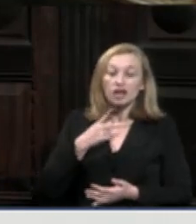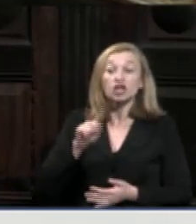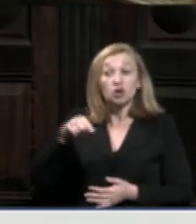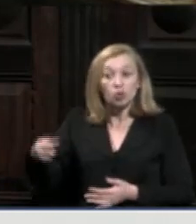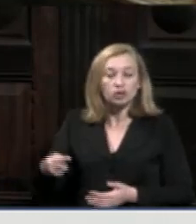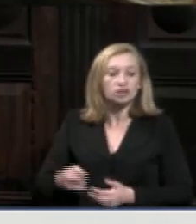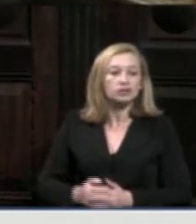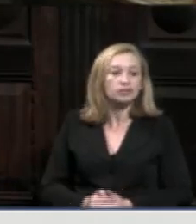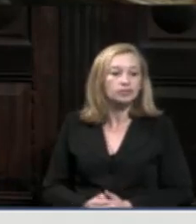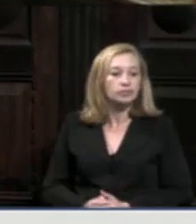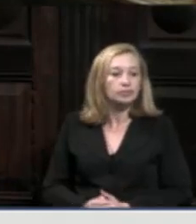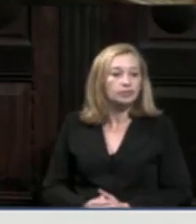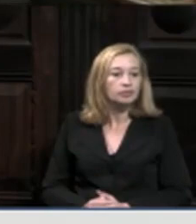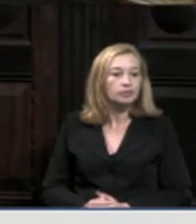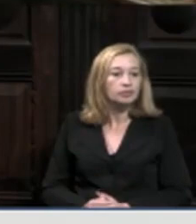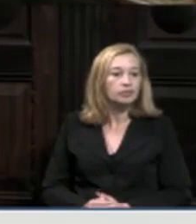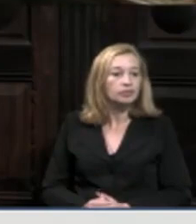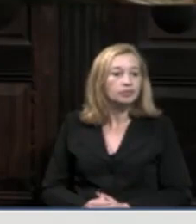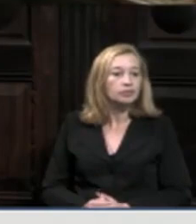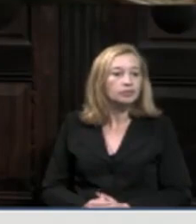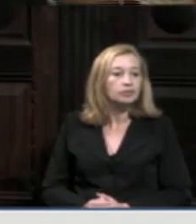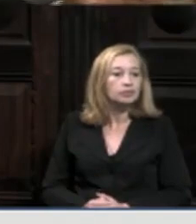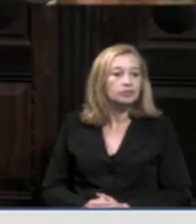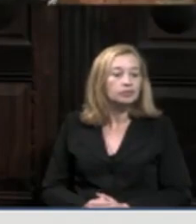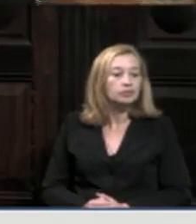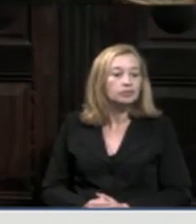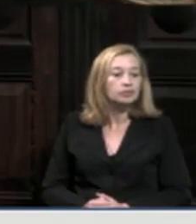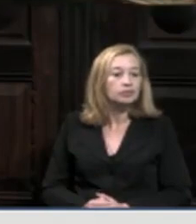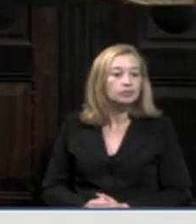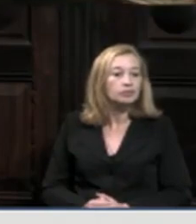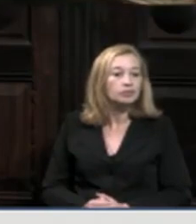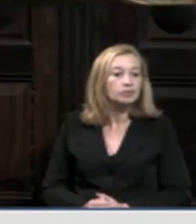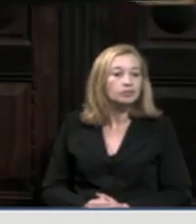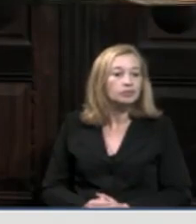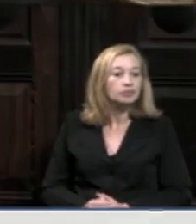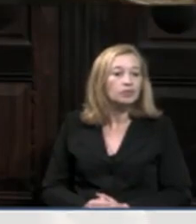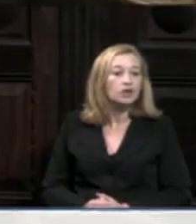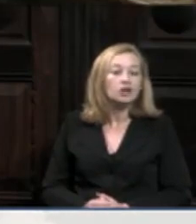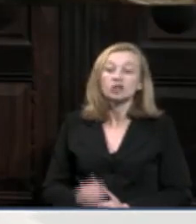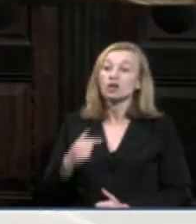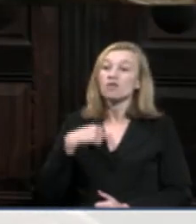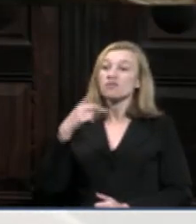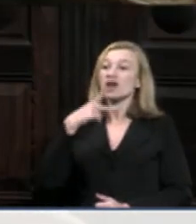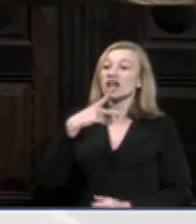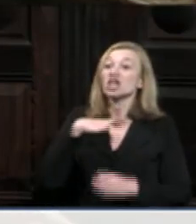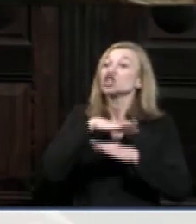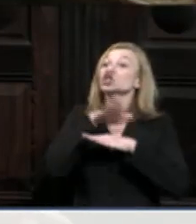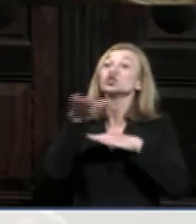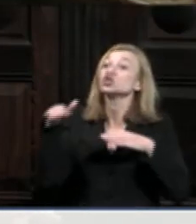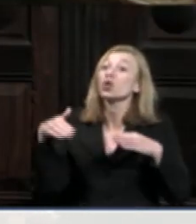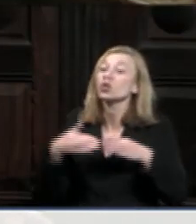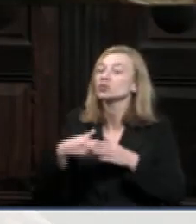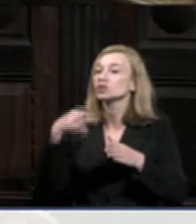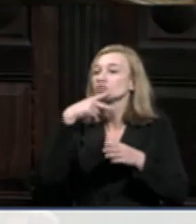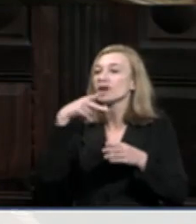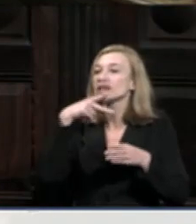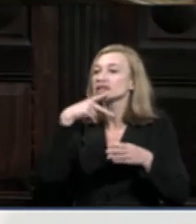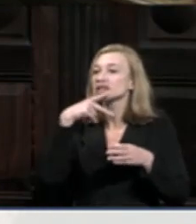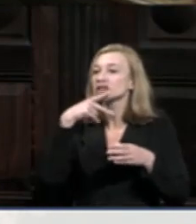coisa, não me referi aqui dizendo que todas as bancadas estavam